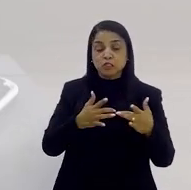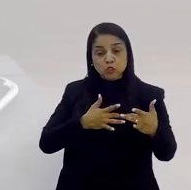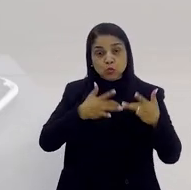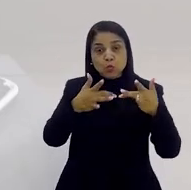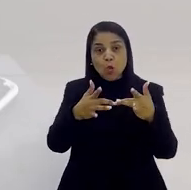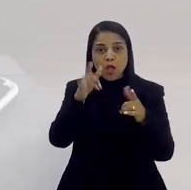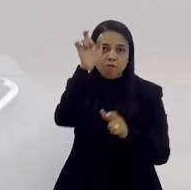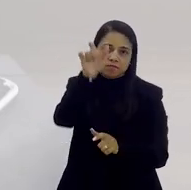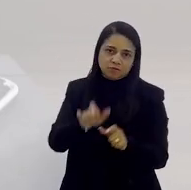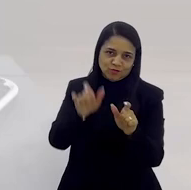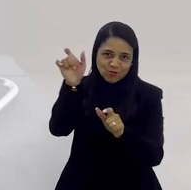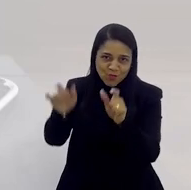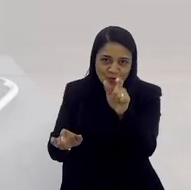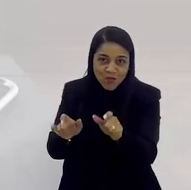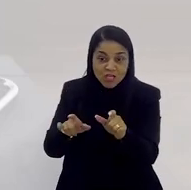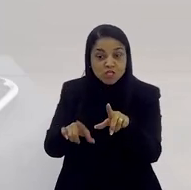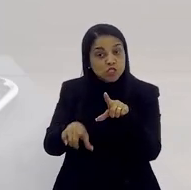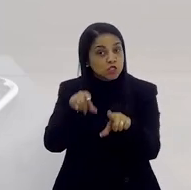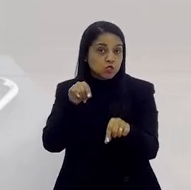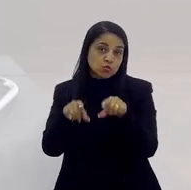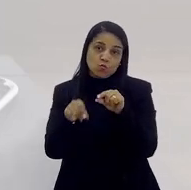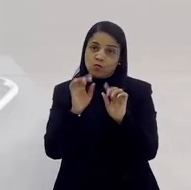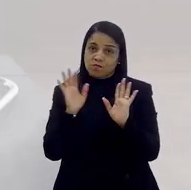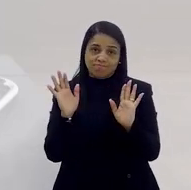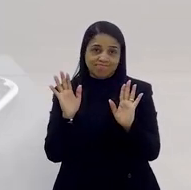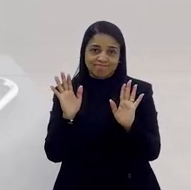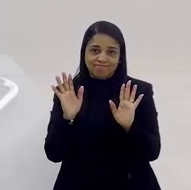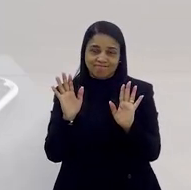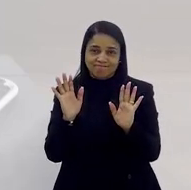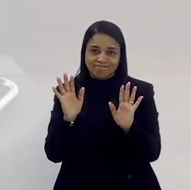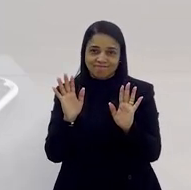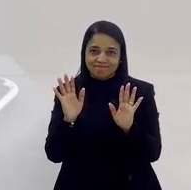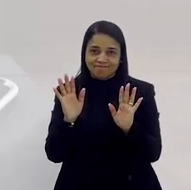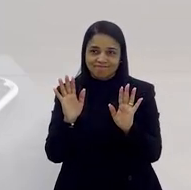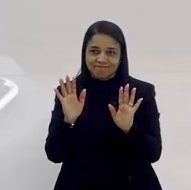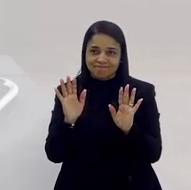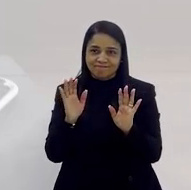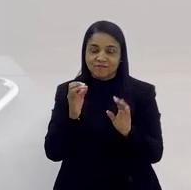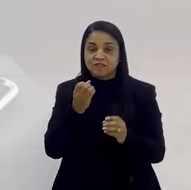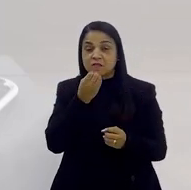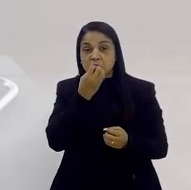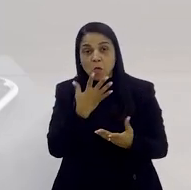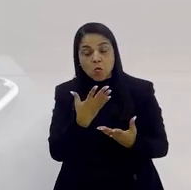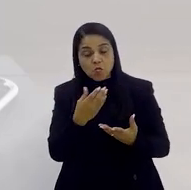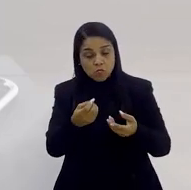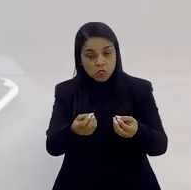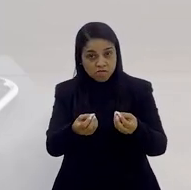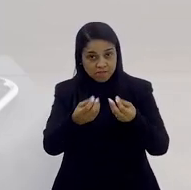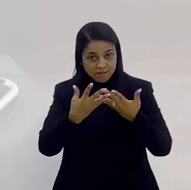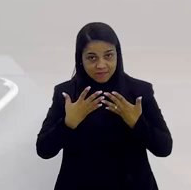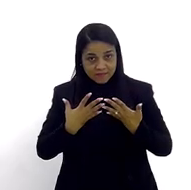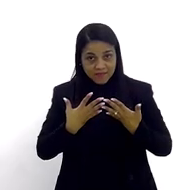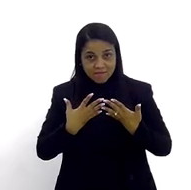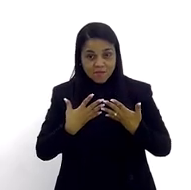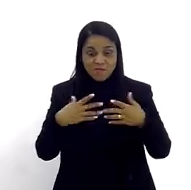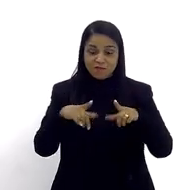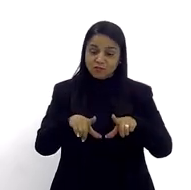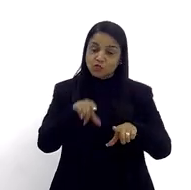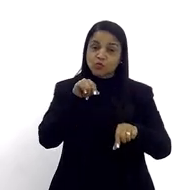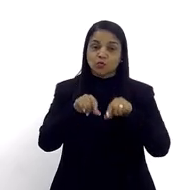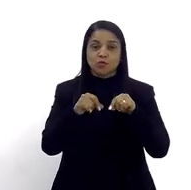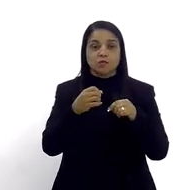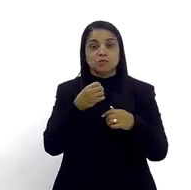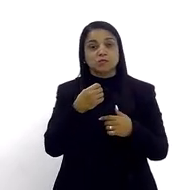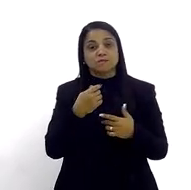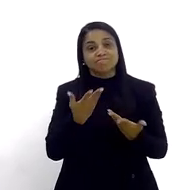o próximo e fazer as suas escolhas Então o que vem de bom para você foi